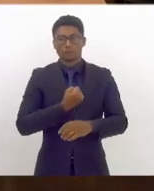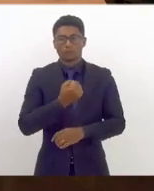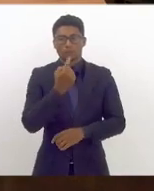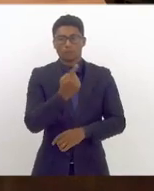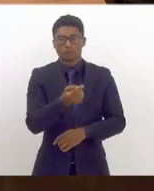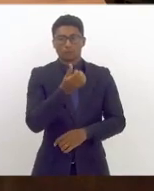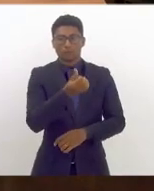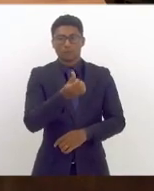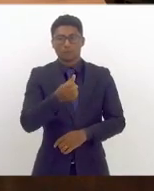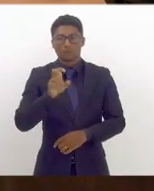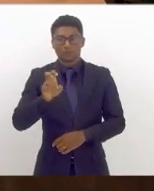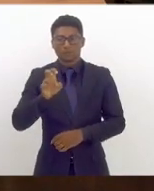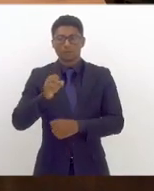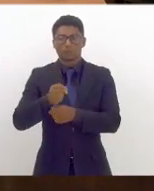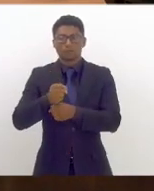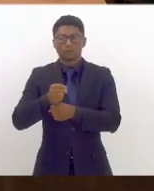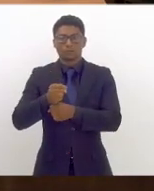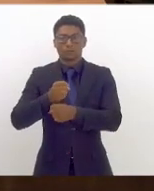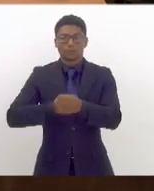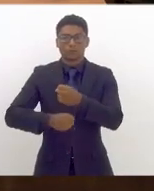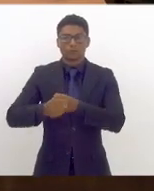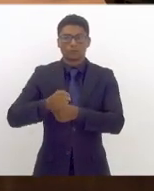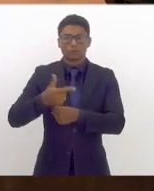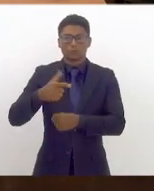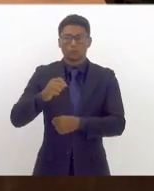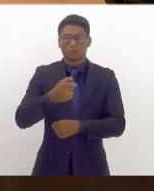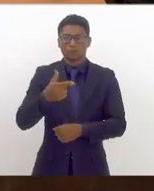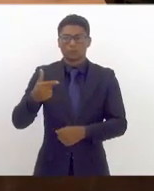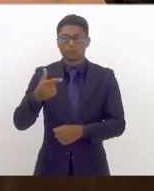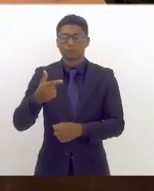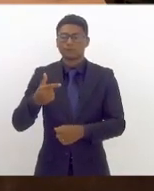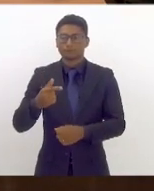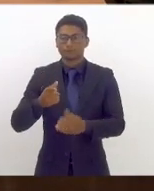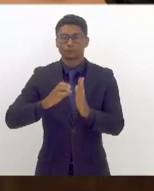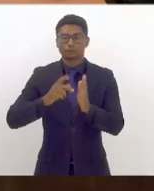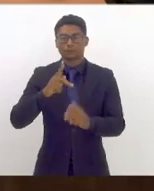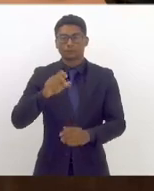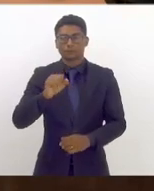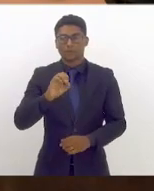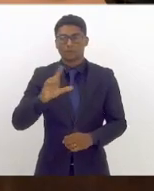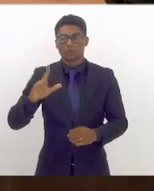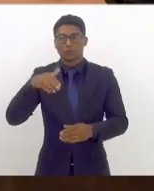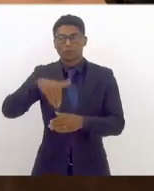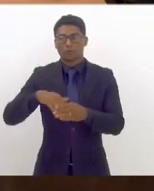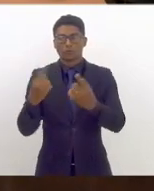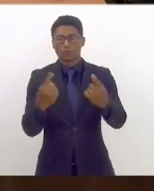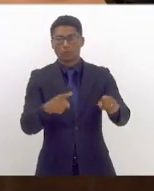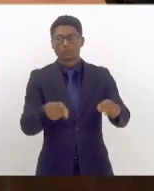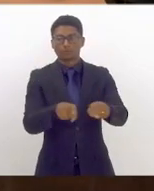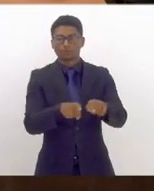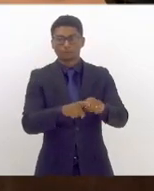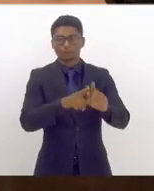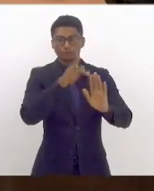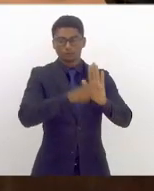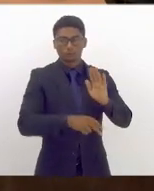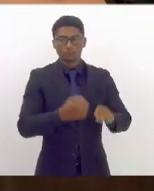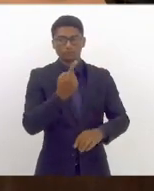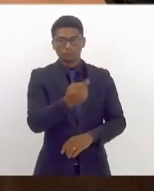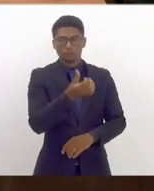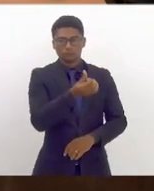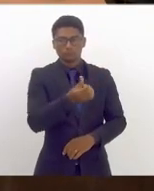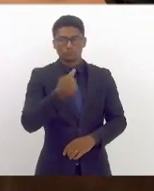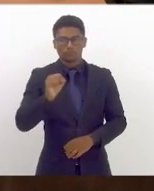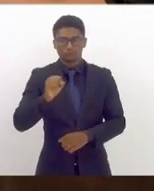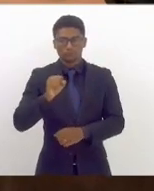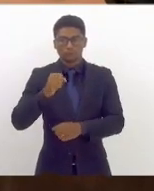1665 de 2022 voto contrário da bancada do pessoal assim como no projeto de resolução 1668